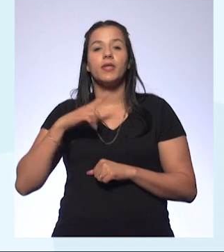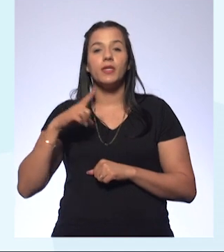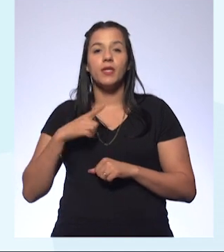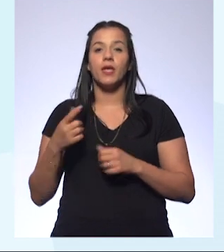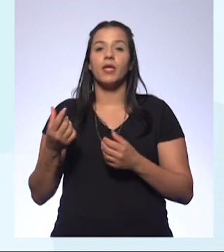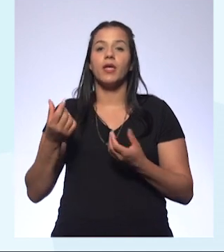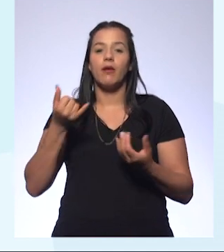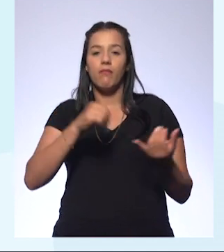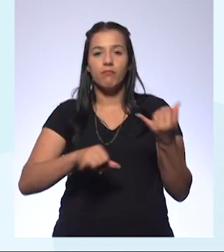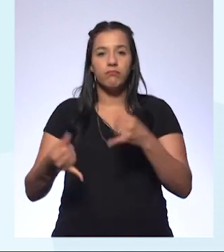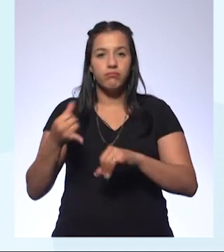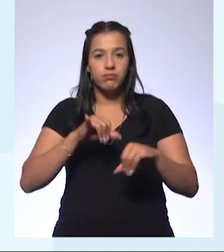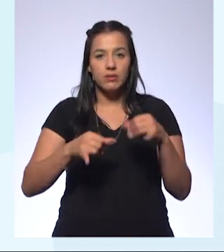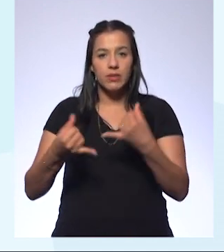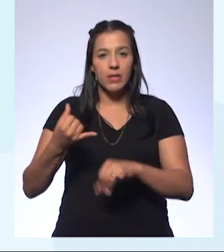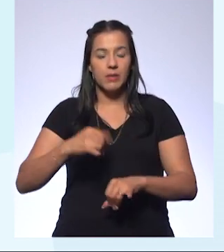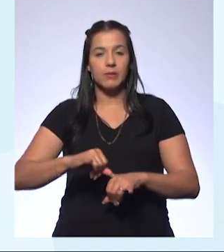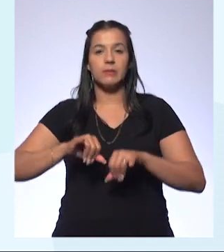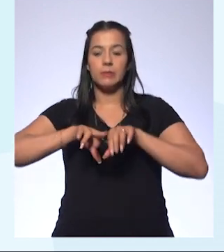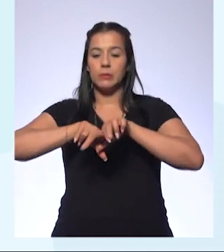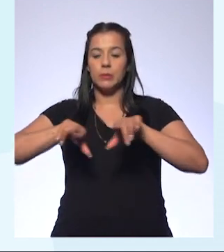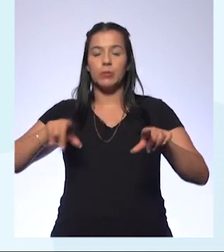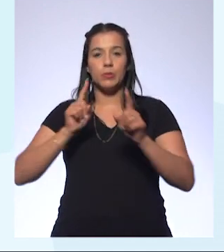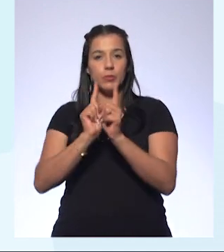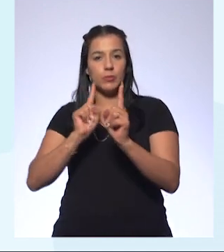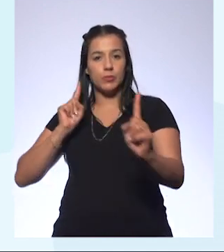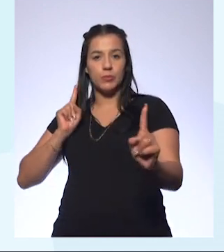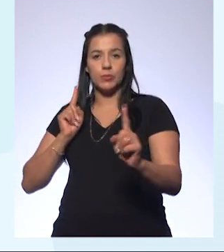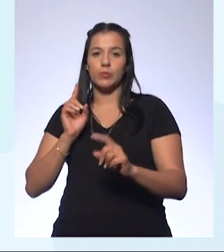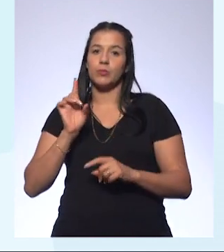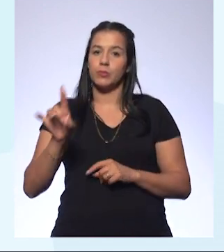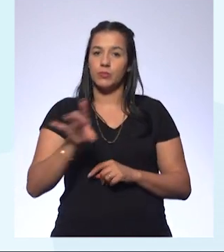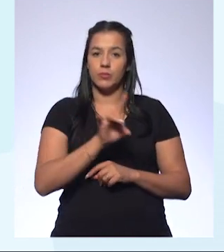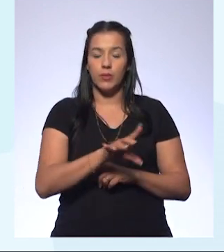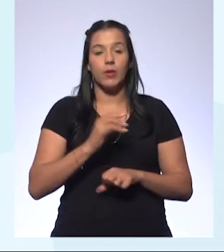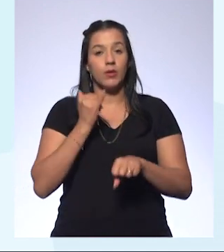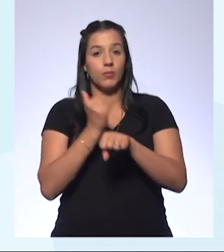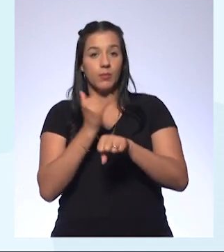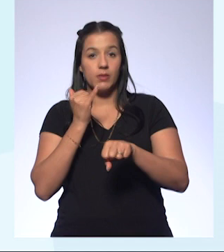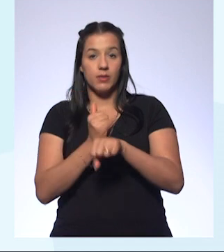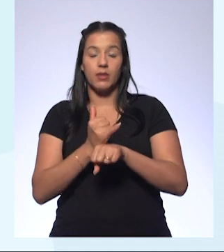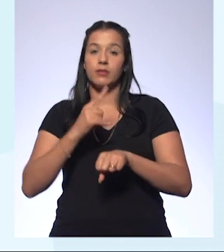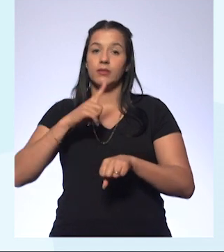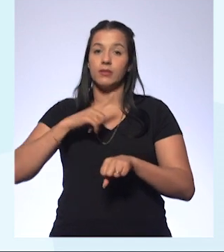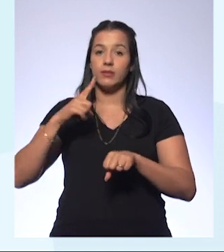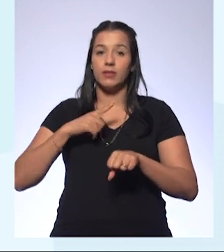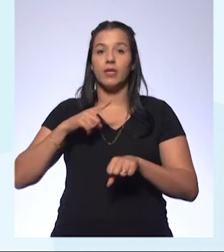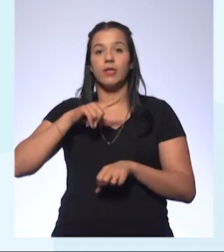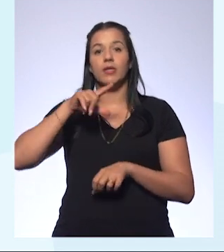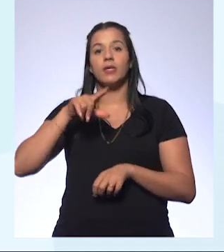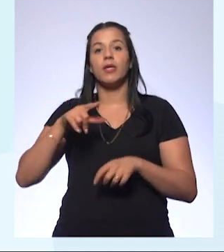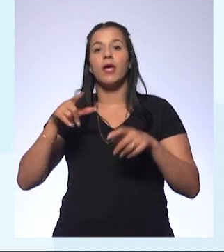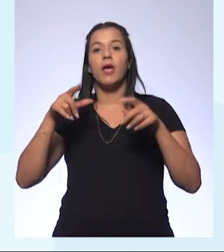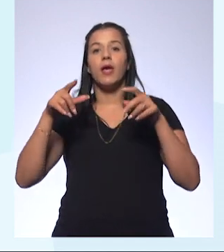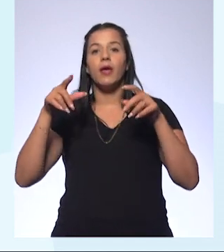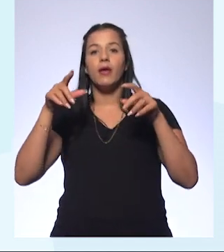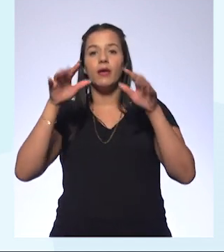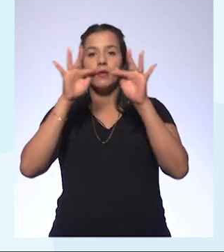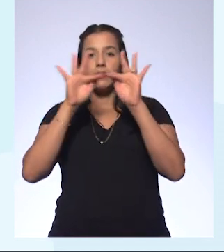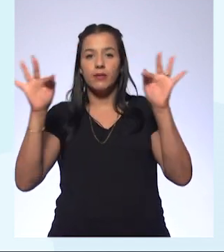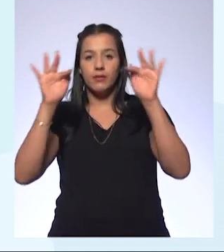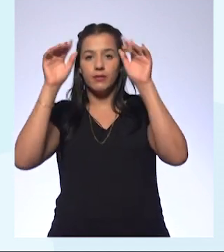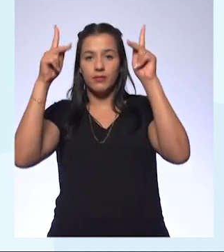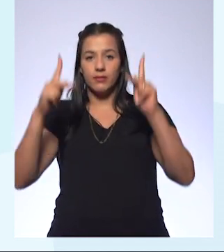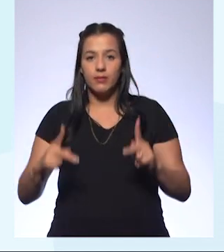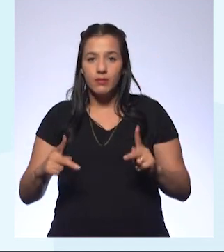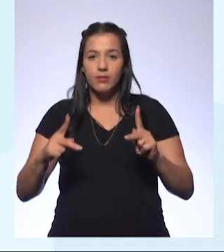que têm uma eletronegatividade tão distante uma da outra, porque os metais estão numa parte da tabela bem afastado dos